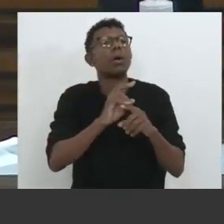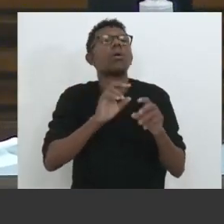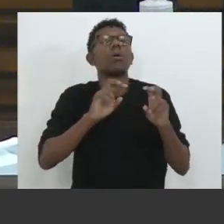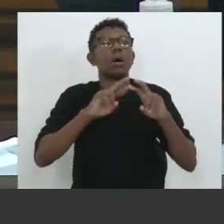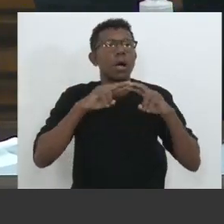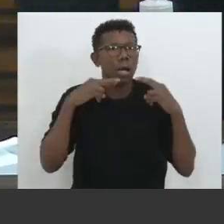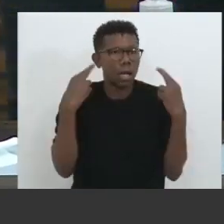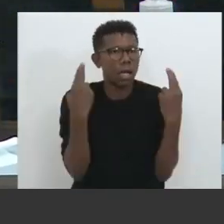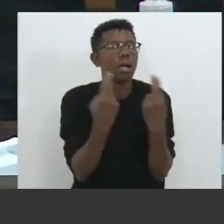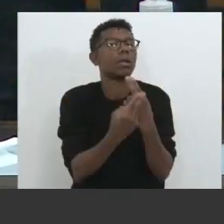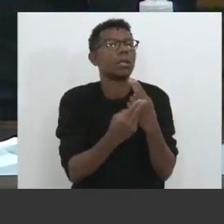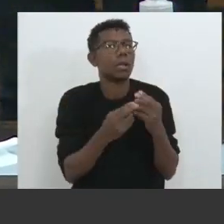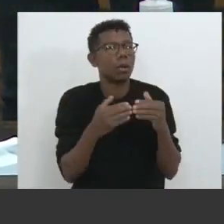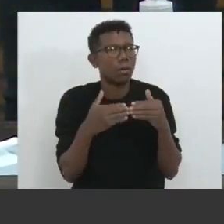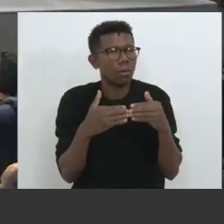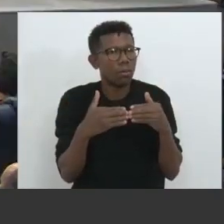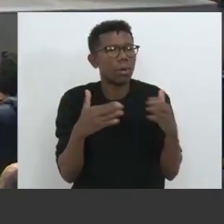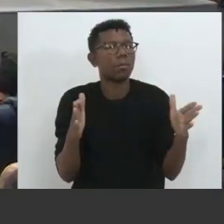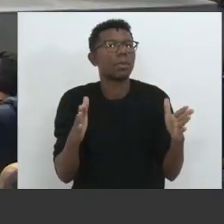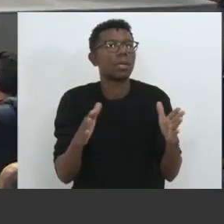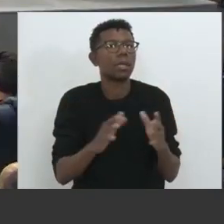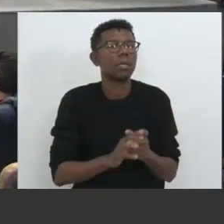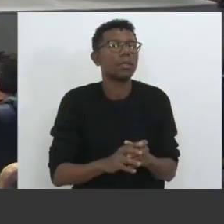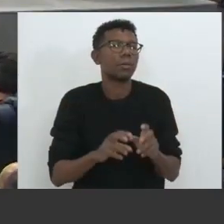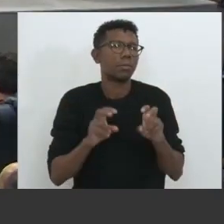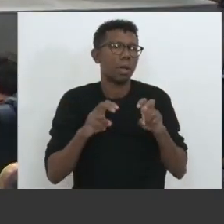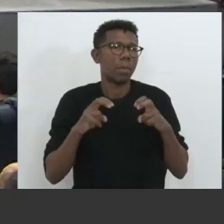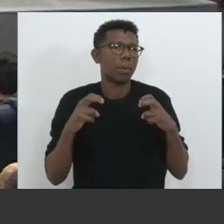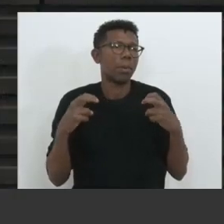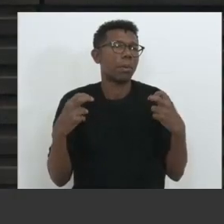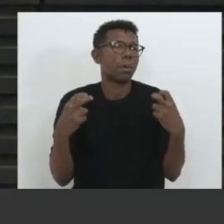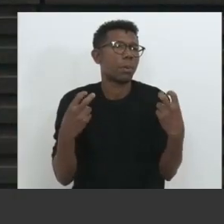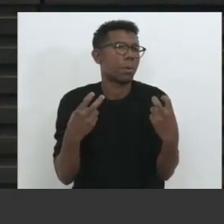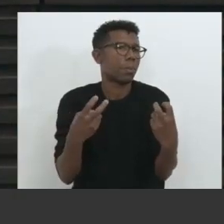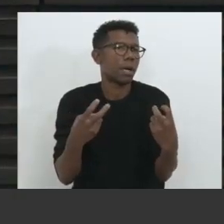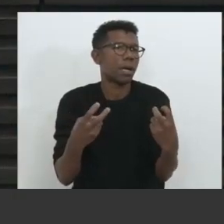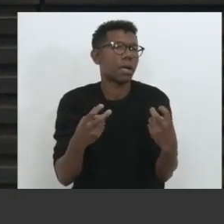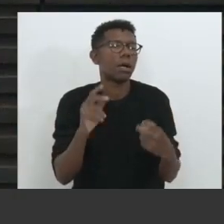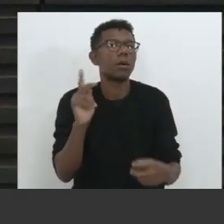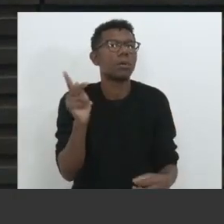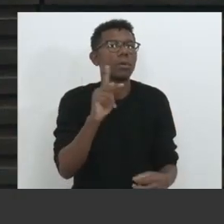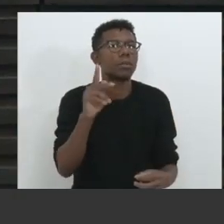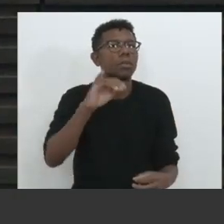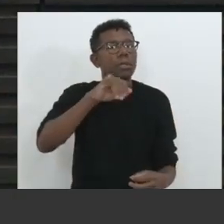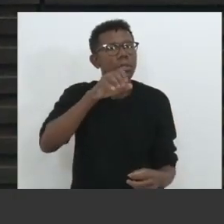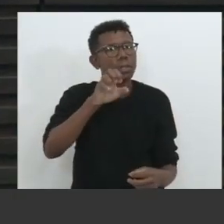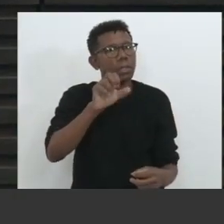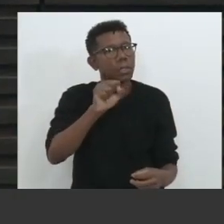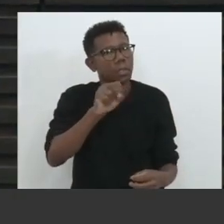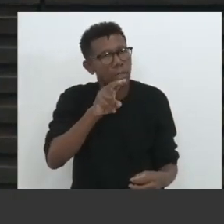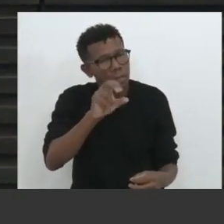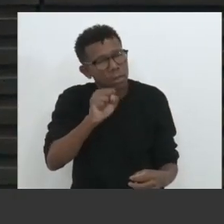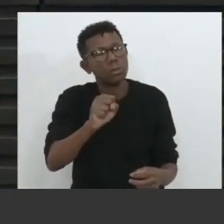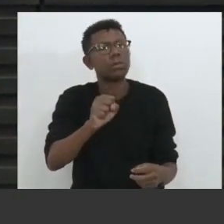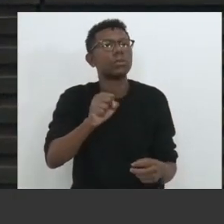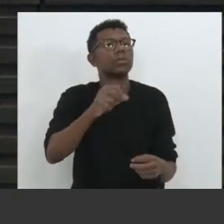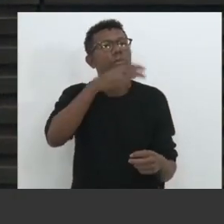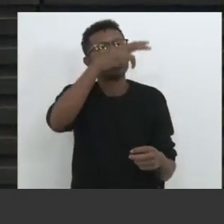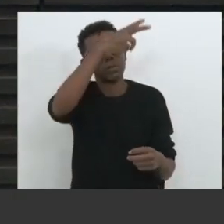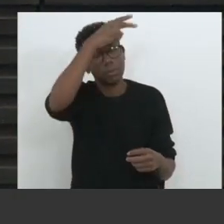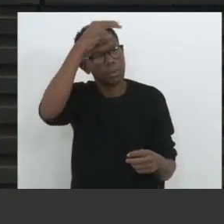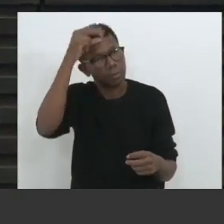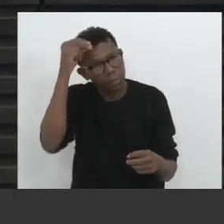solenidade para compor a mesa convidamos o Excelentíssimo Senhor professor Jesus vice-prefeito prefeito em exercício e